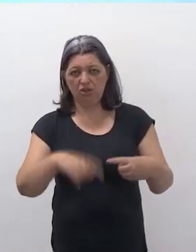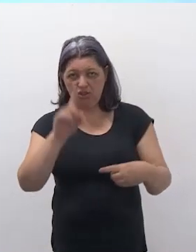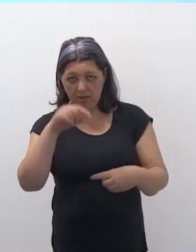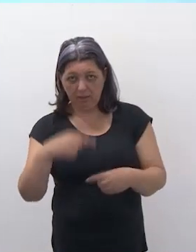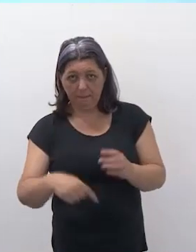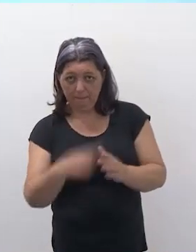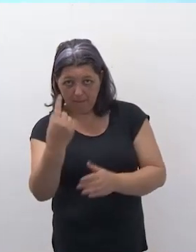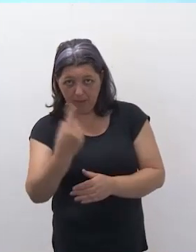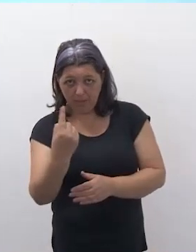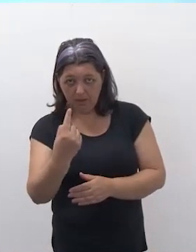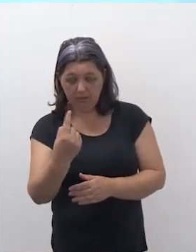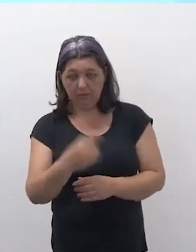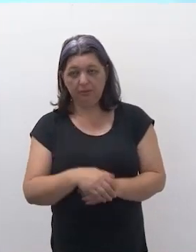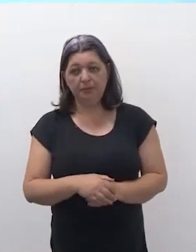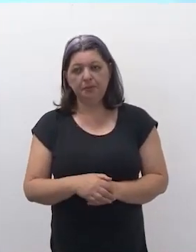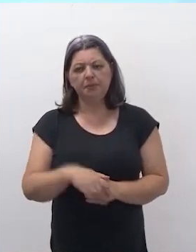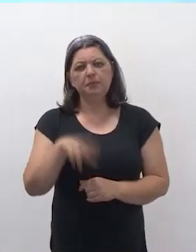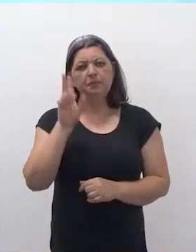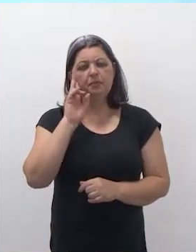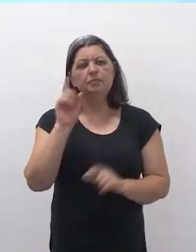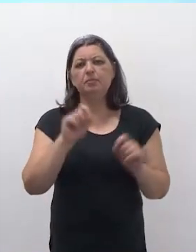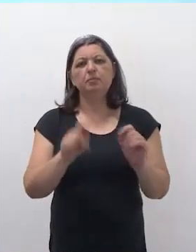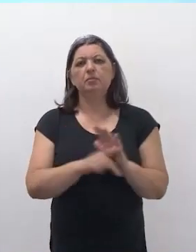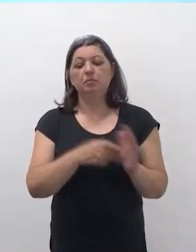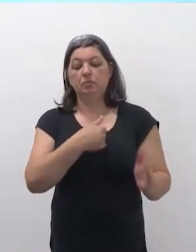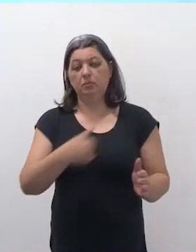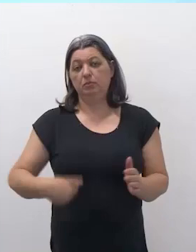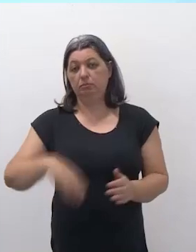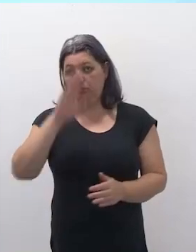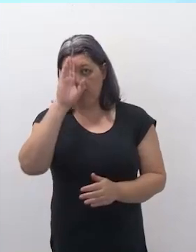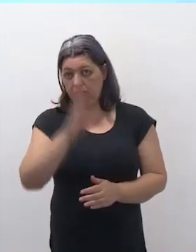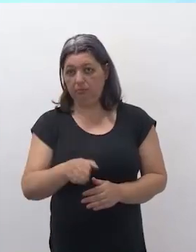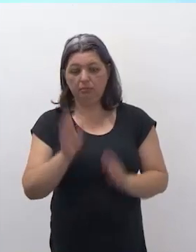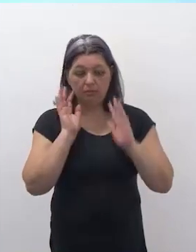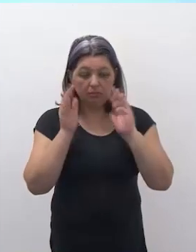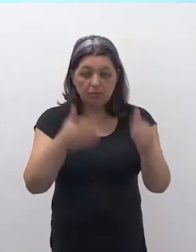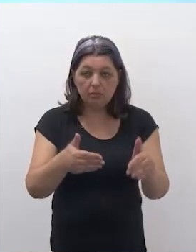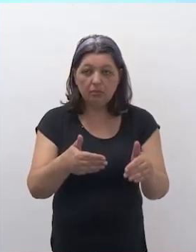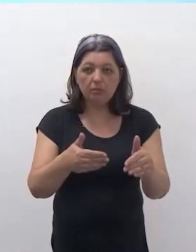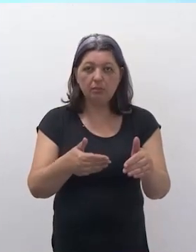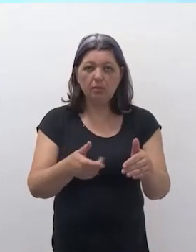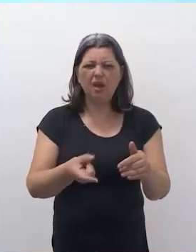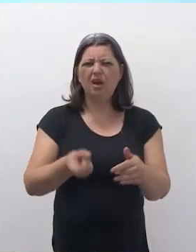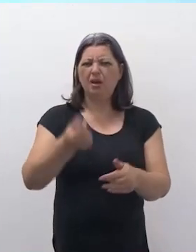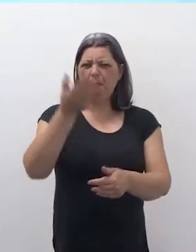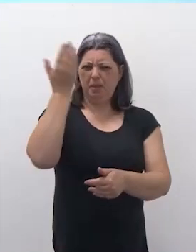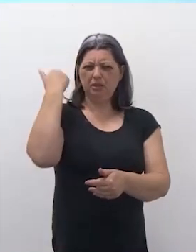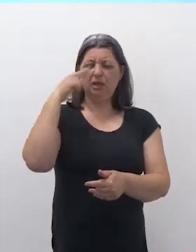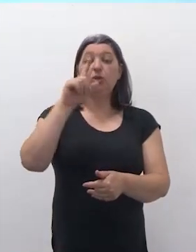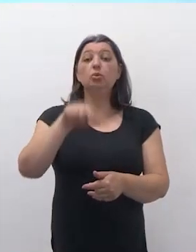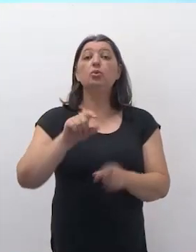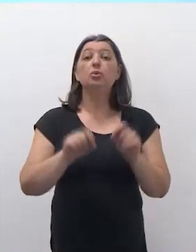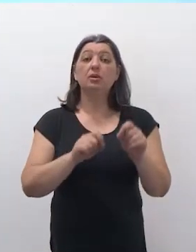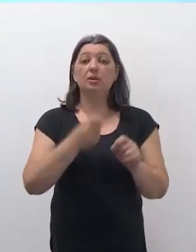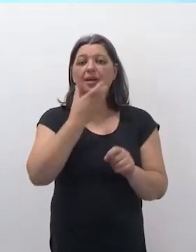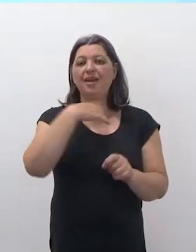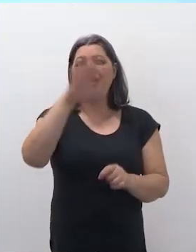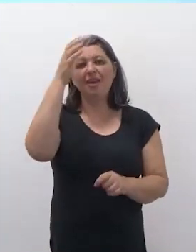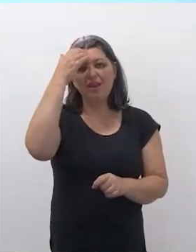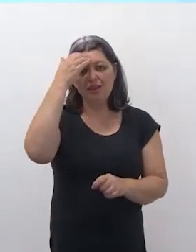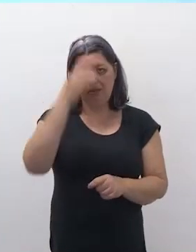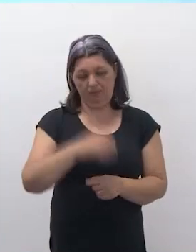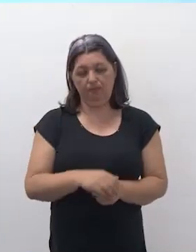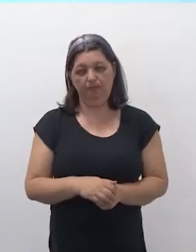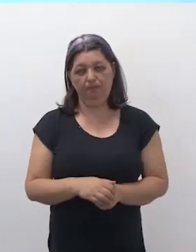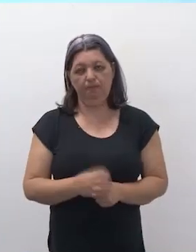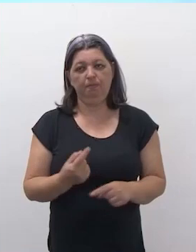durante muito tempo o governo ele era algo centralizado. Então, tipo, pensa assim, reis, volta lá para os reis. Então, você tem ali um rei que justamente